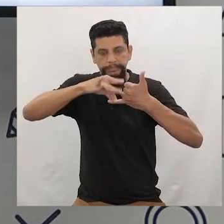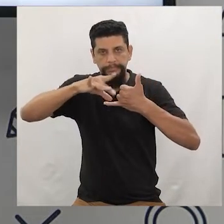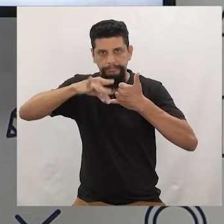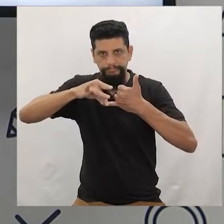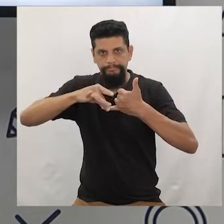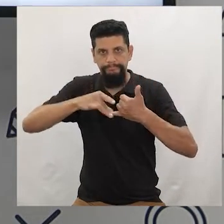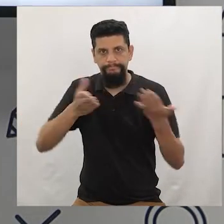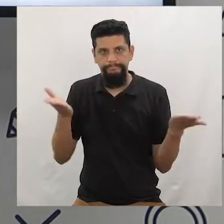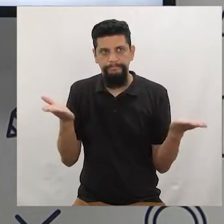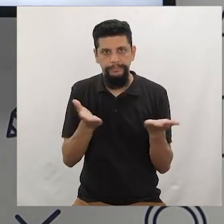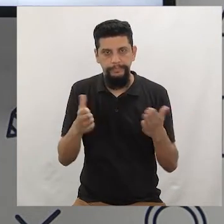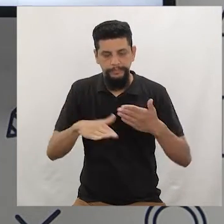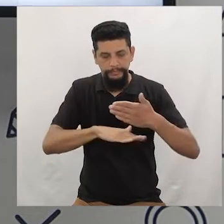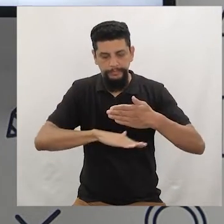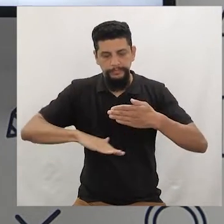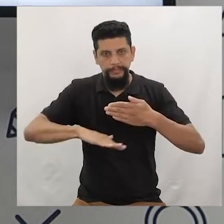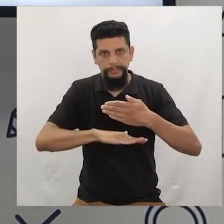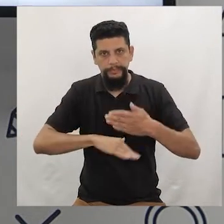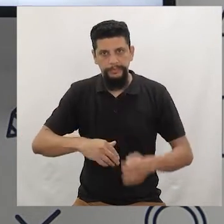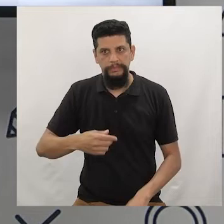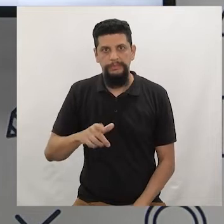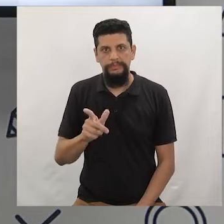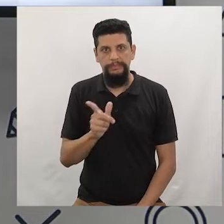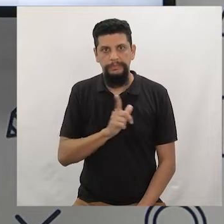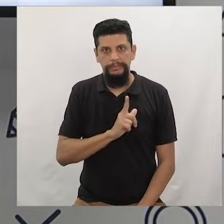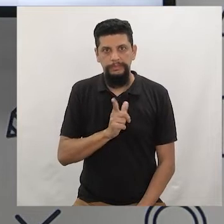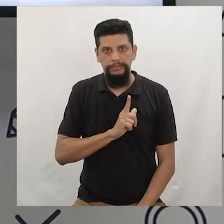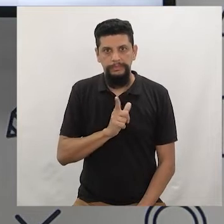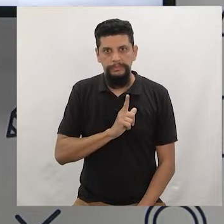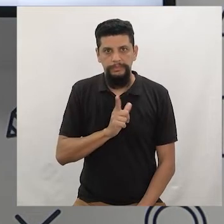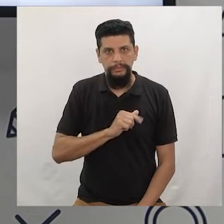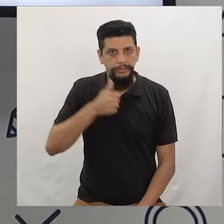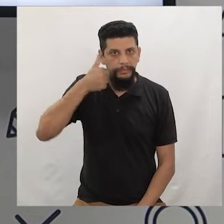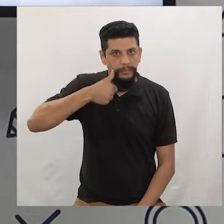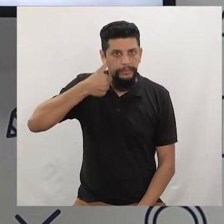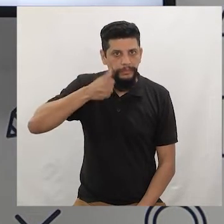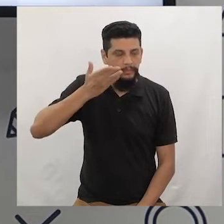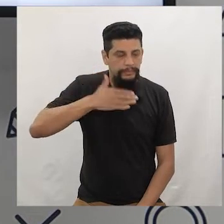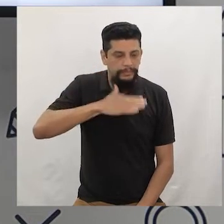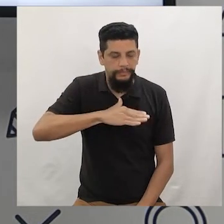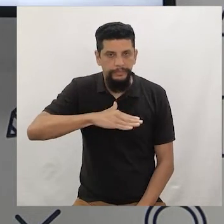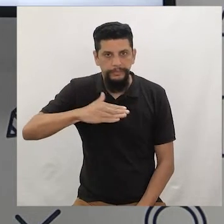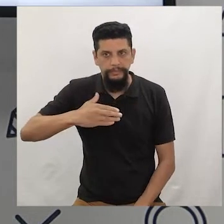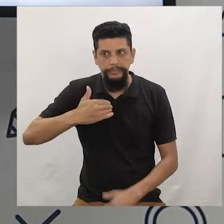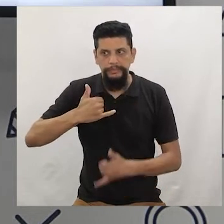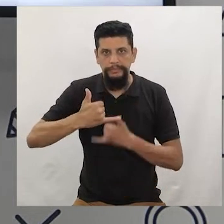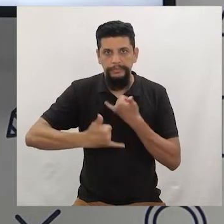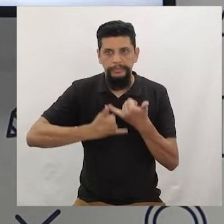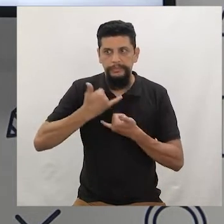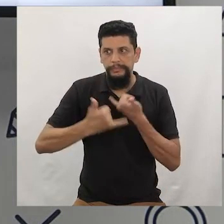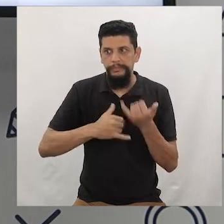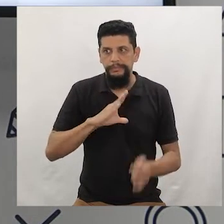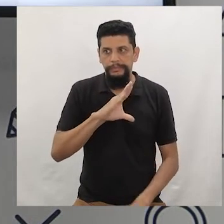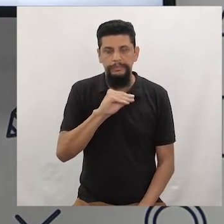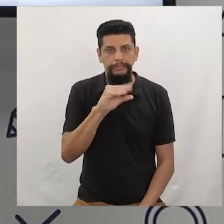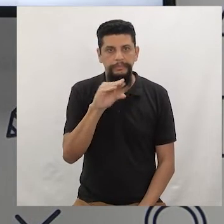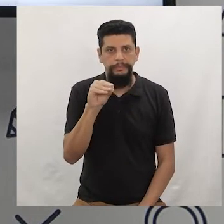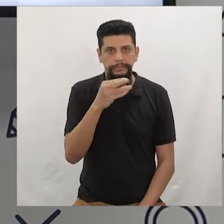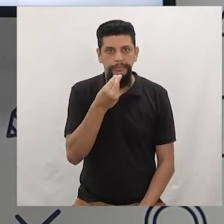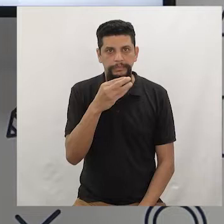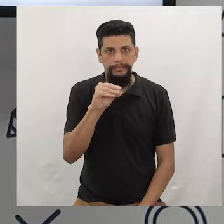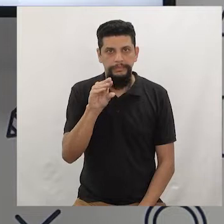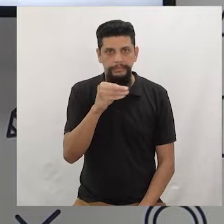varal. Aqui embaixo, nós temos uma menina brincando com um fantoche. E é